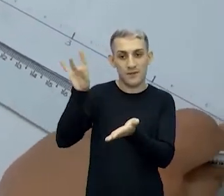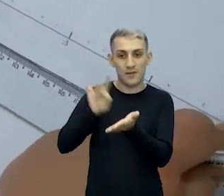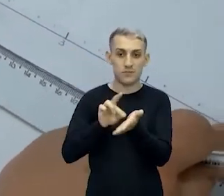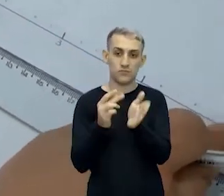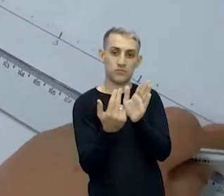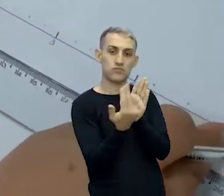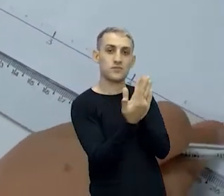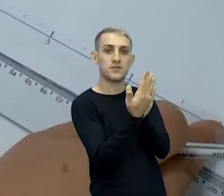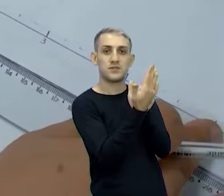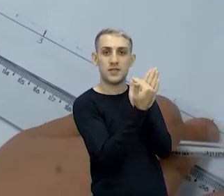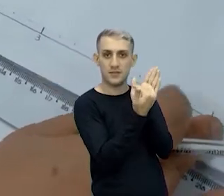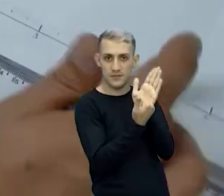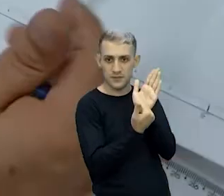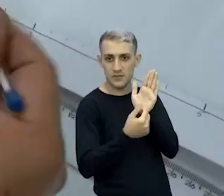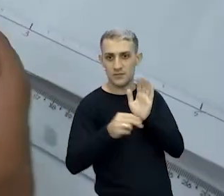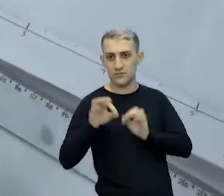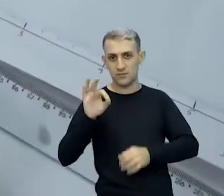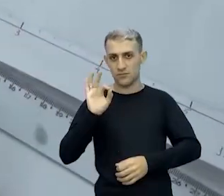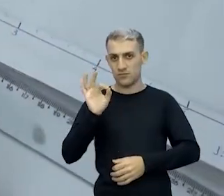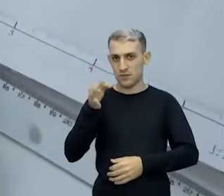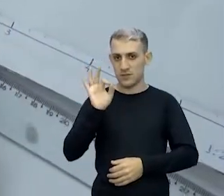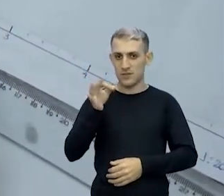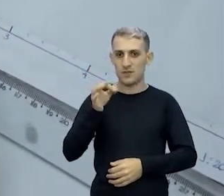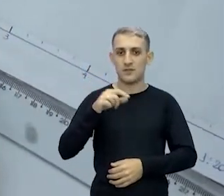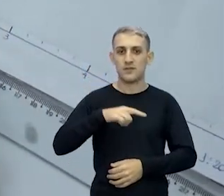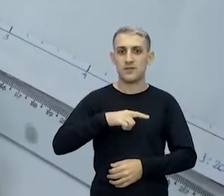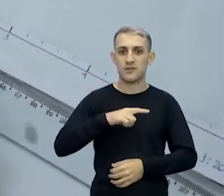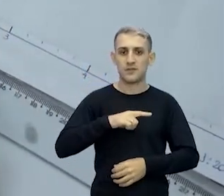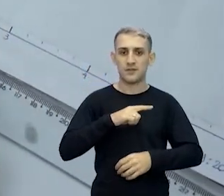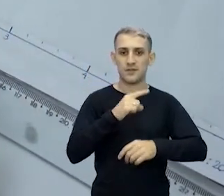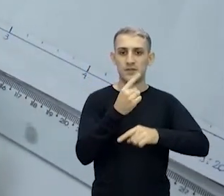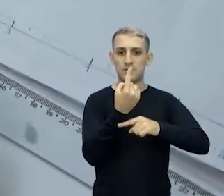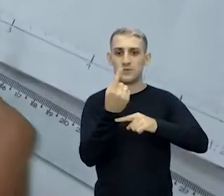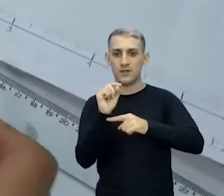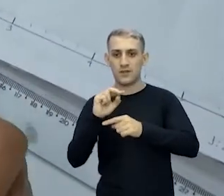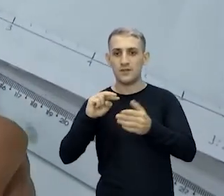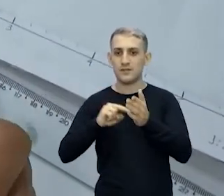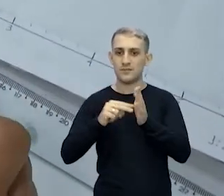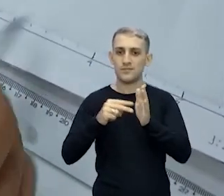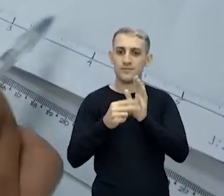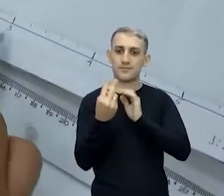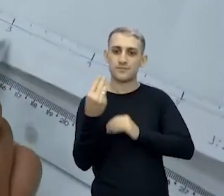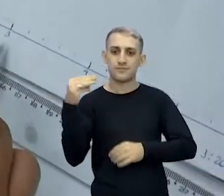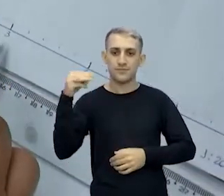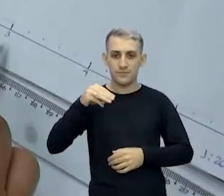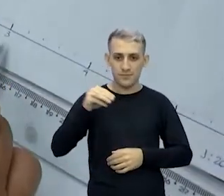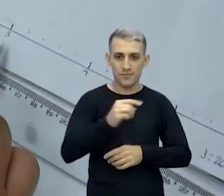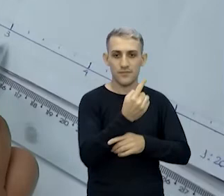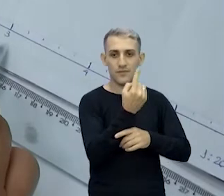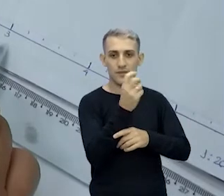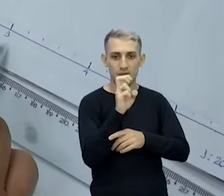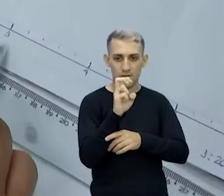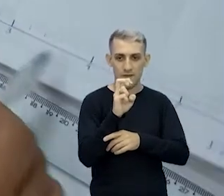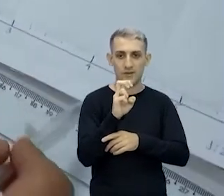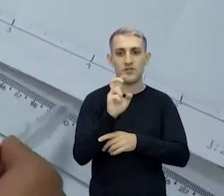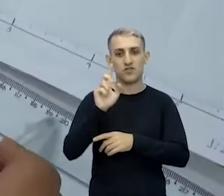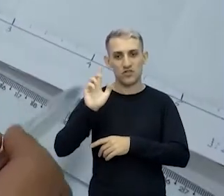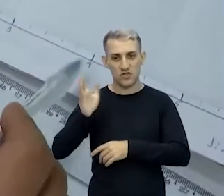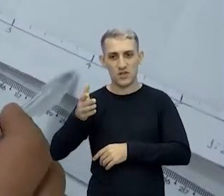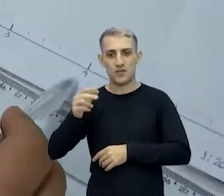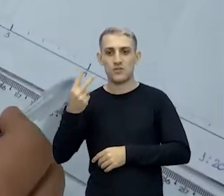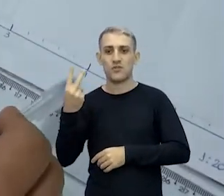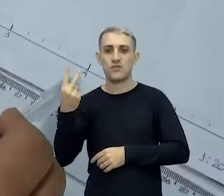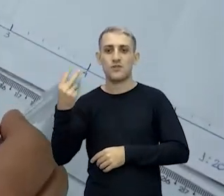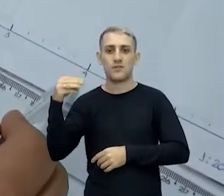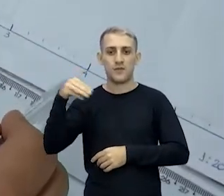desenho, tá? Ó, no 10 já está no 2 metros, no 15 está no 3 metros, no 20